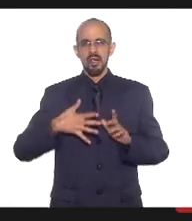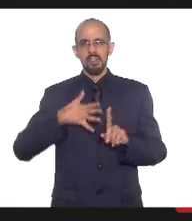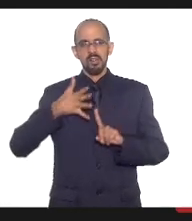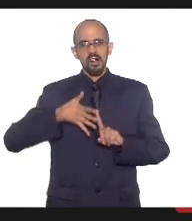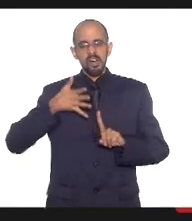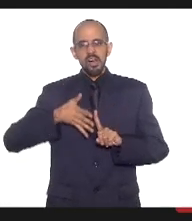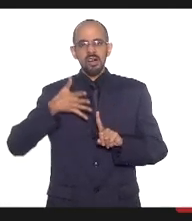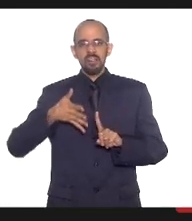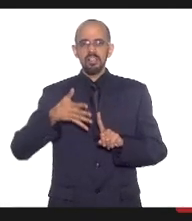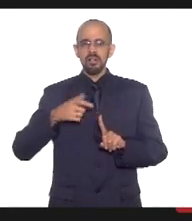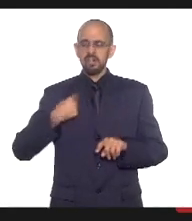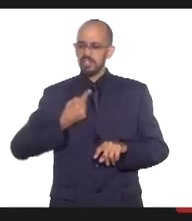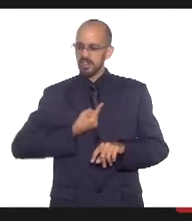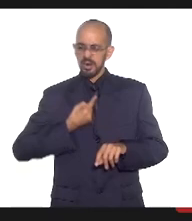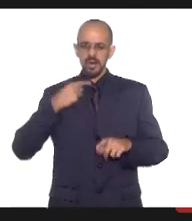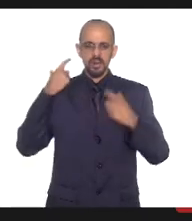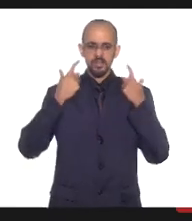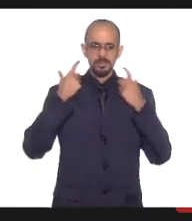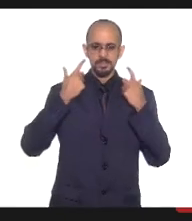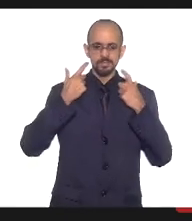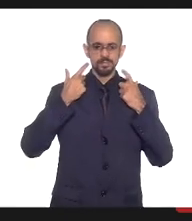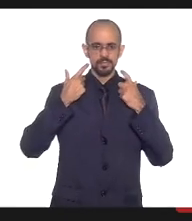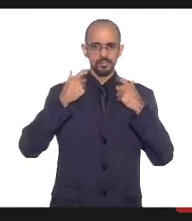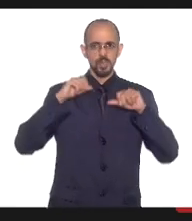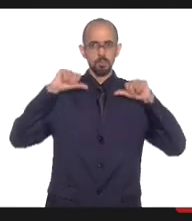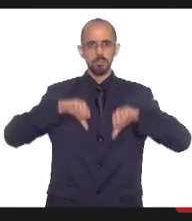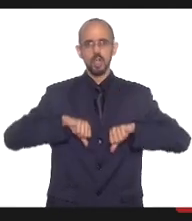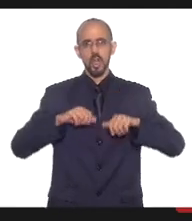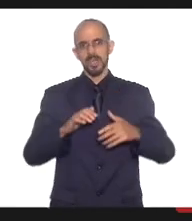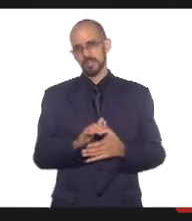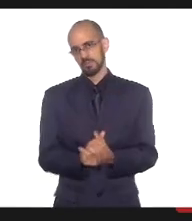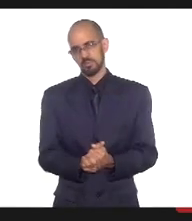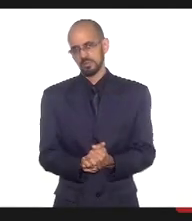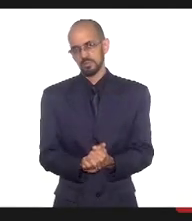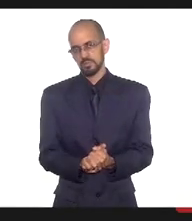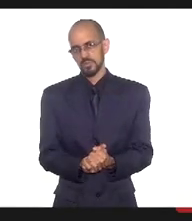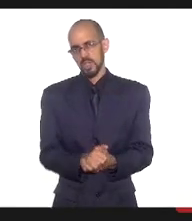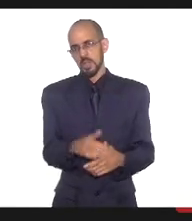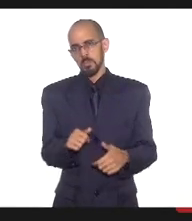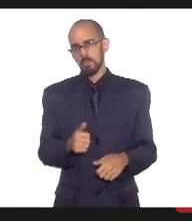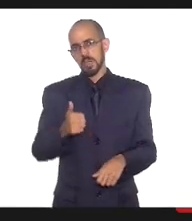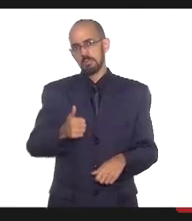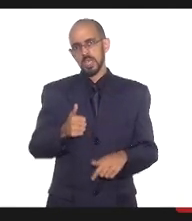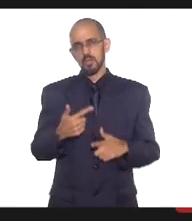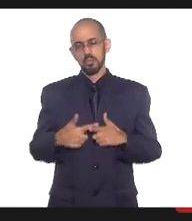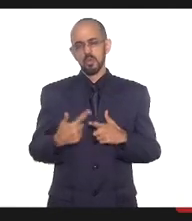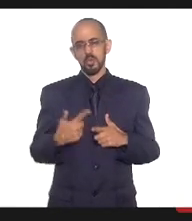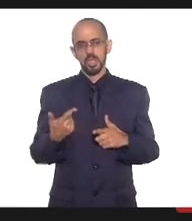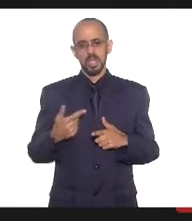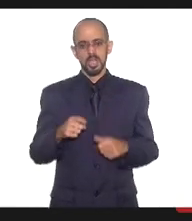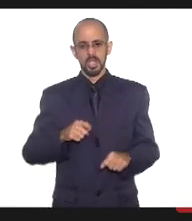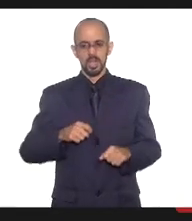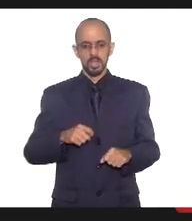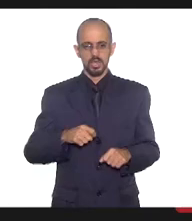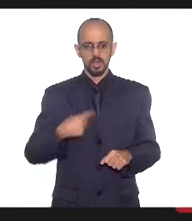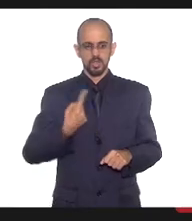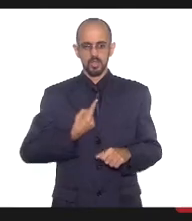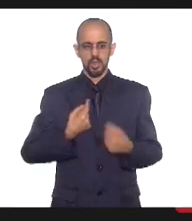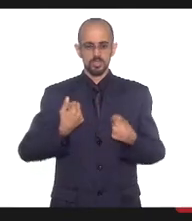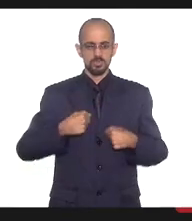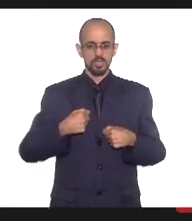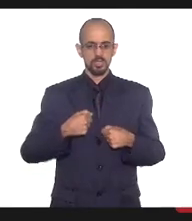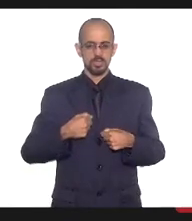a nossa preocupação ela aumenta primeiro que a gente tem que continuar